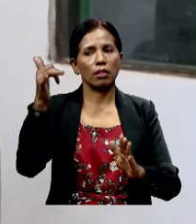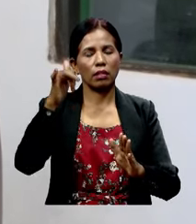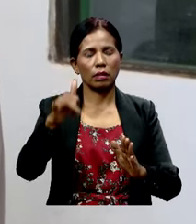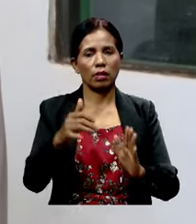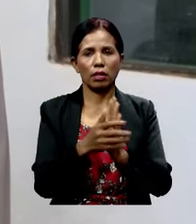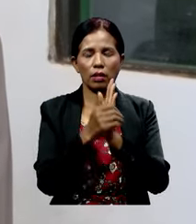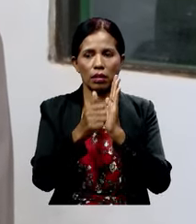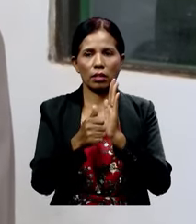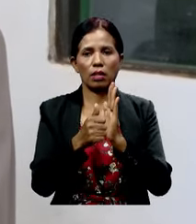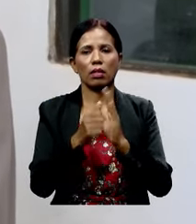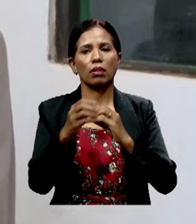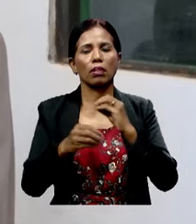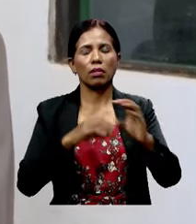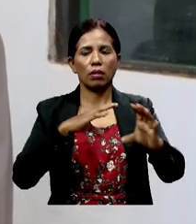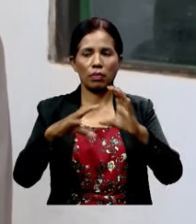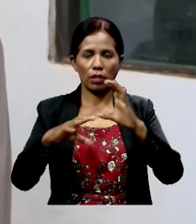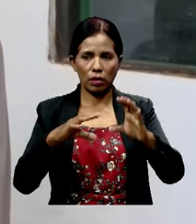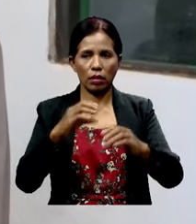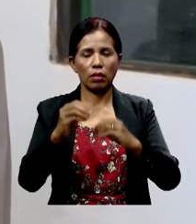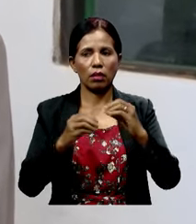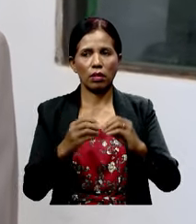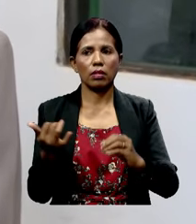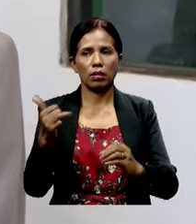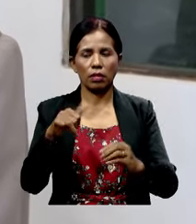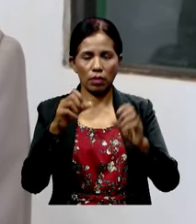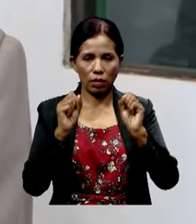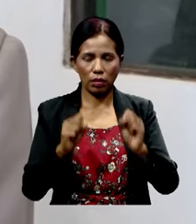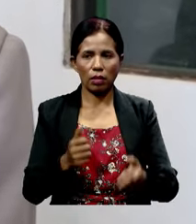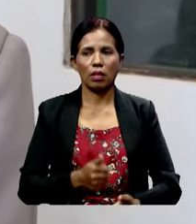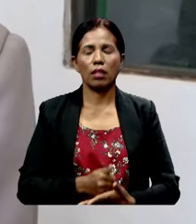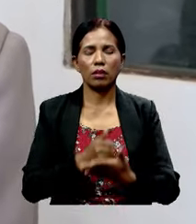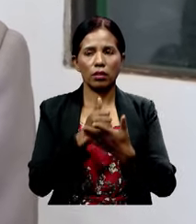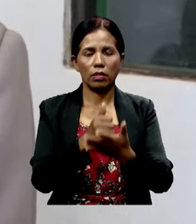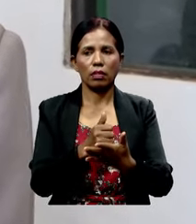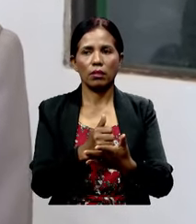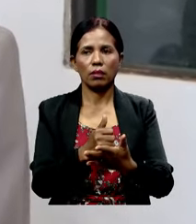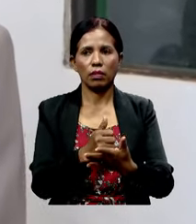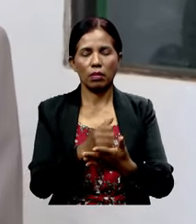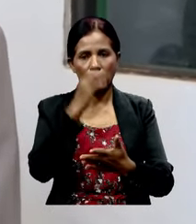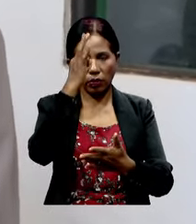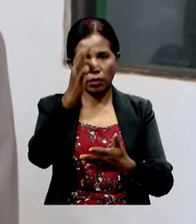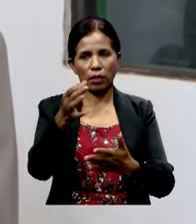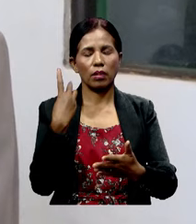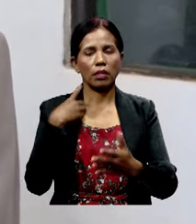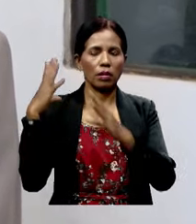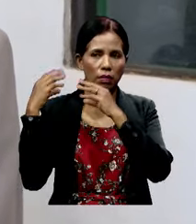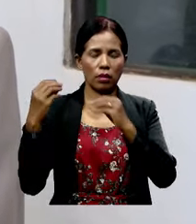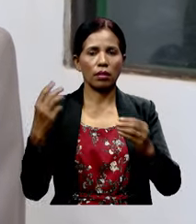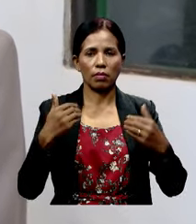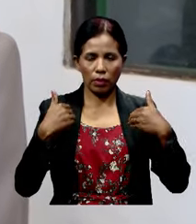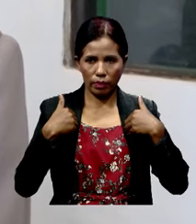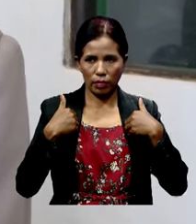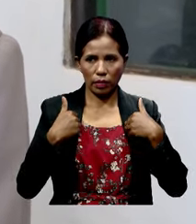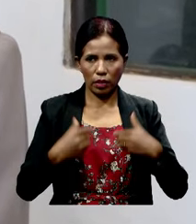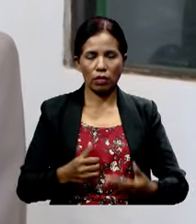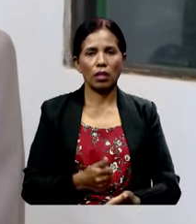skill e a área de comunicação, né? Para um ato bela servir de aquilo, para um ato para o futuro e ter esperança de bem, mas tá a